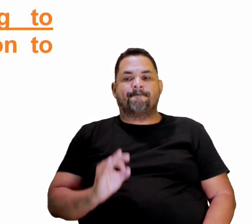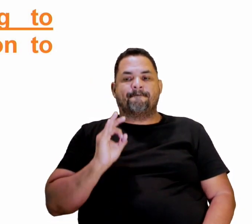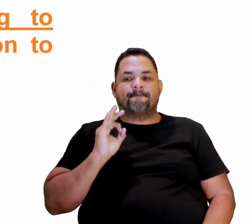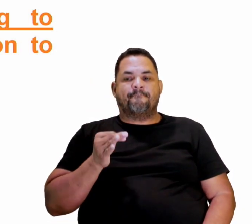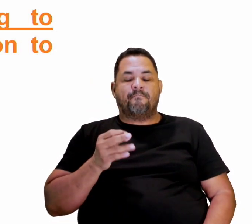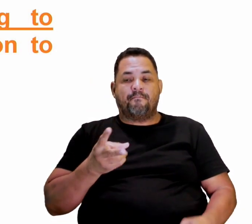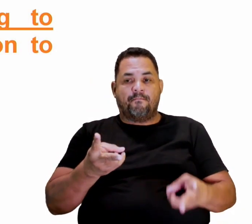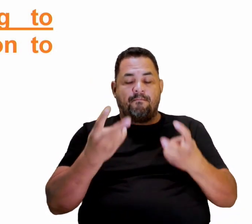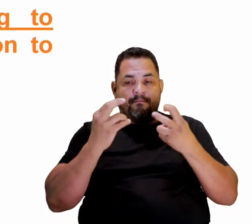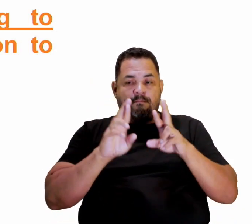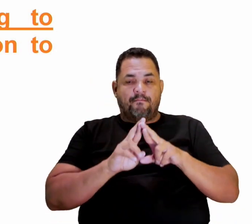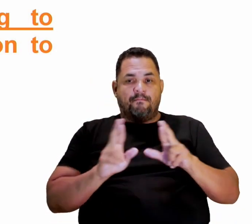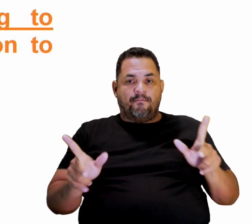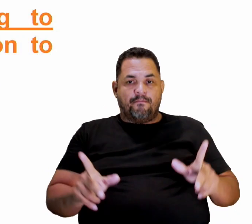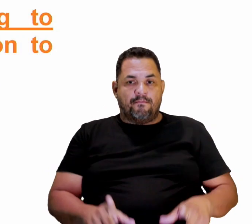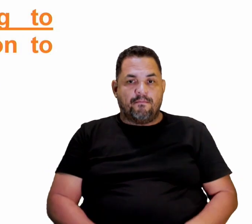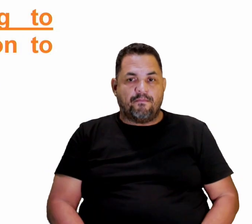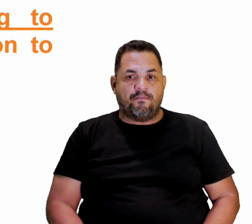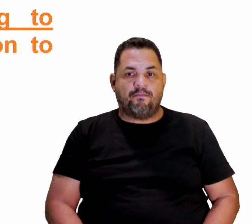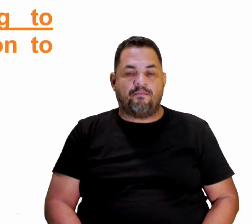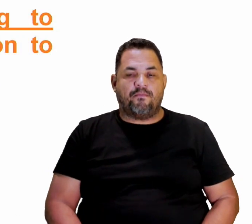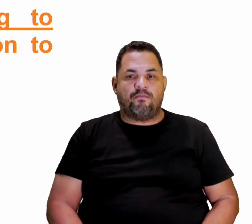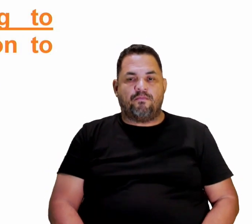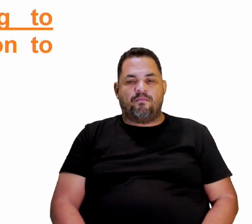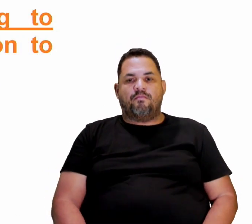então perceba a diferença